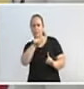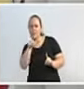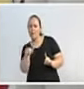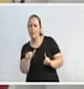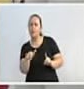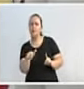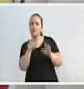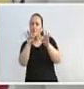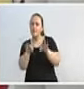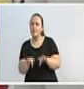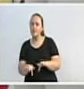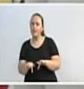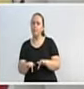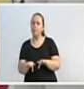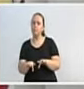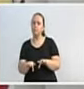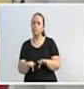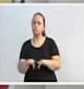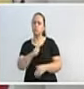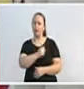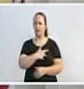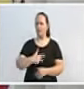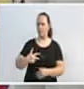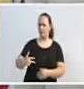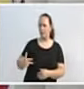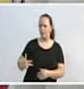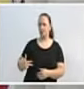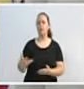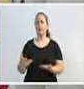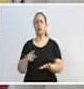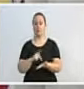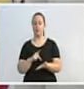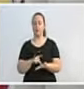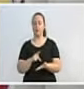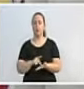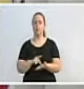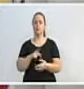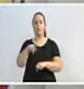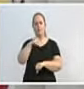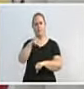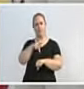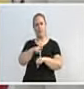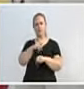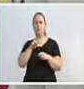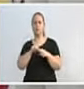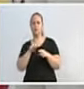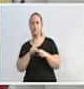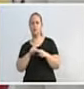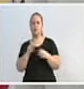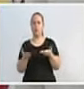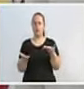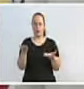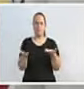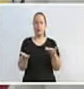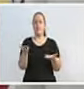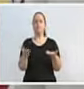o primeiro mandato do deputado João Paulo Kleinobin, a situação financeira do município estava equilibrada.